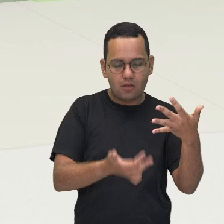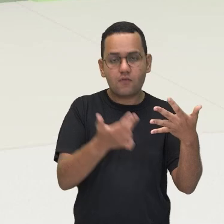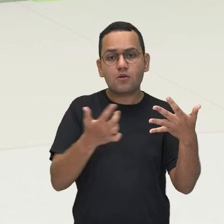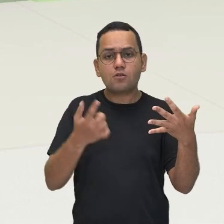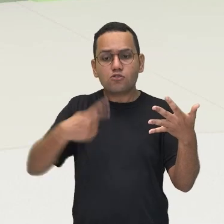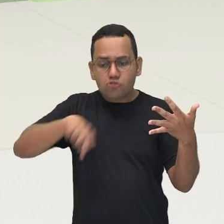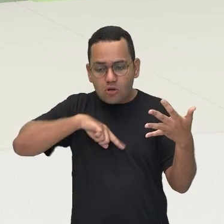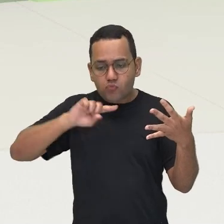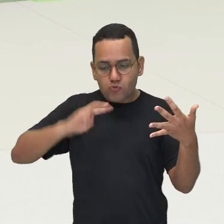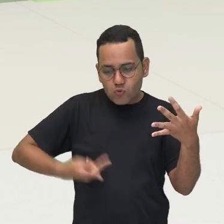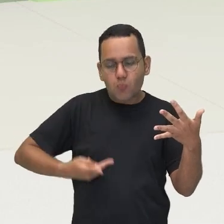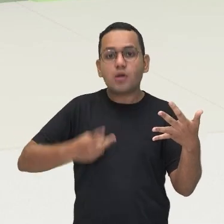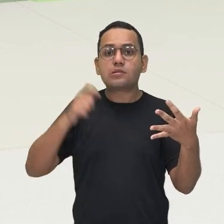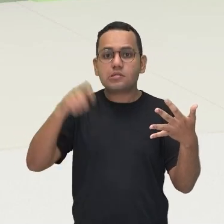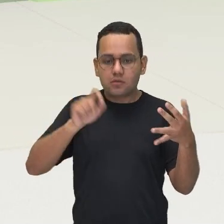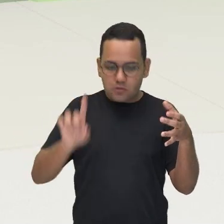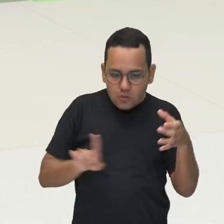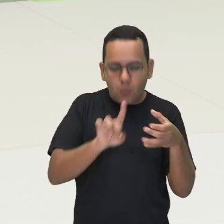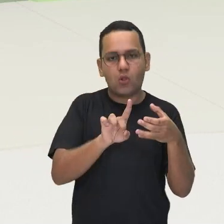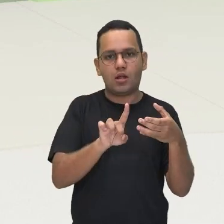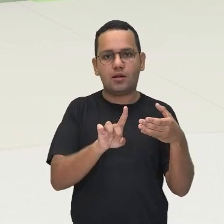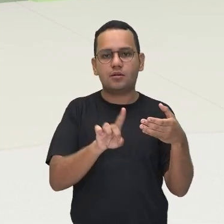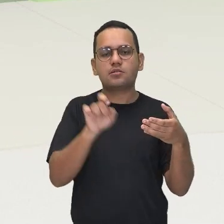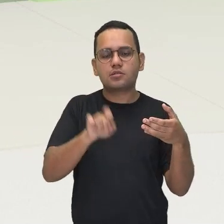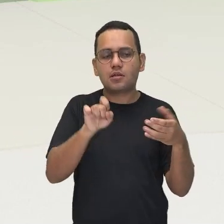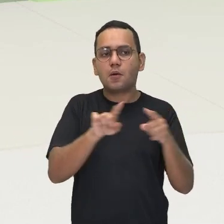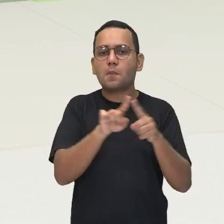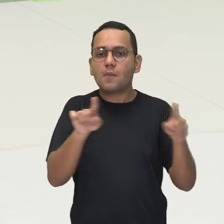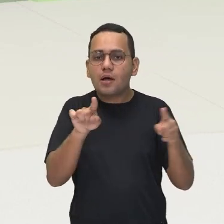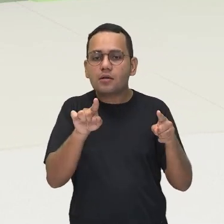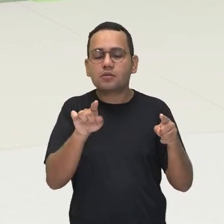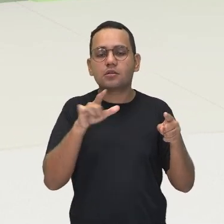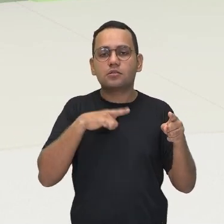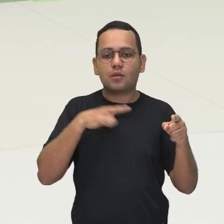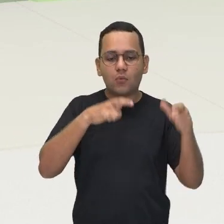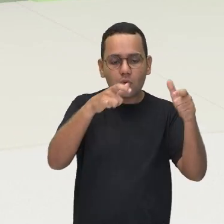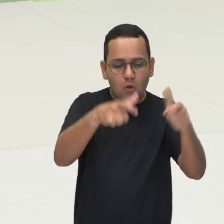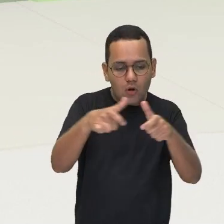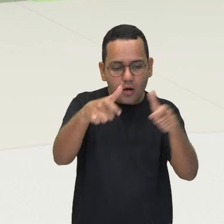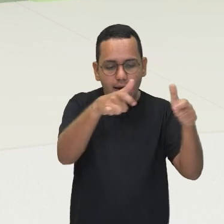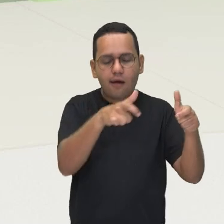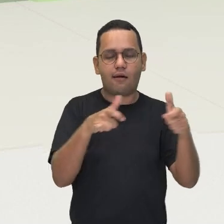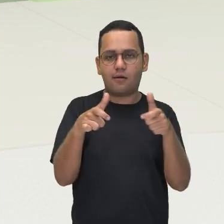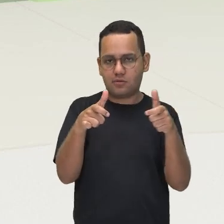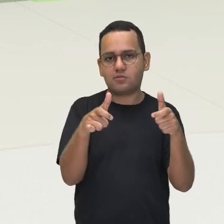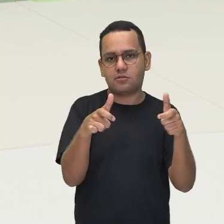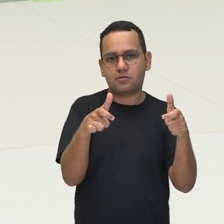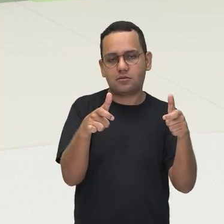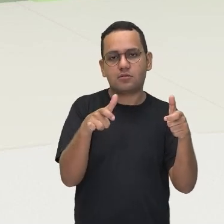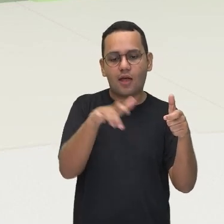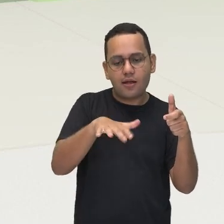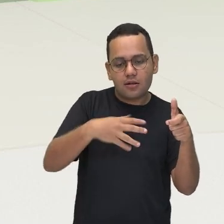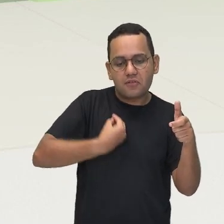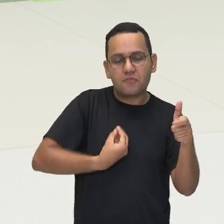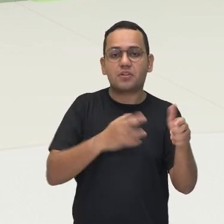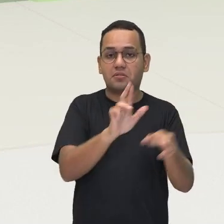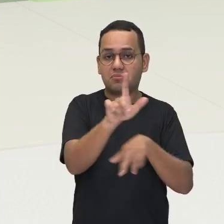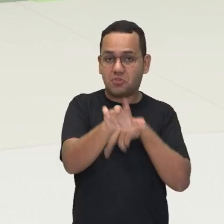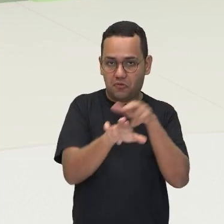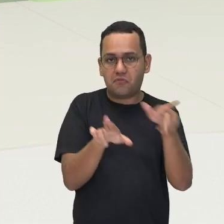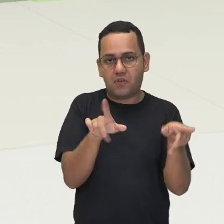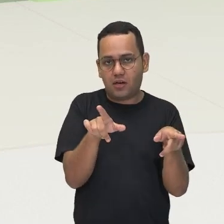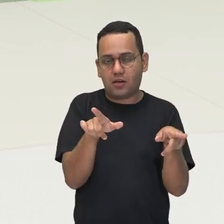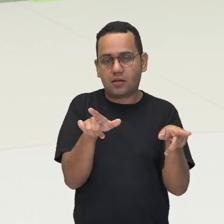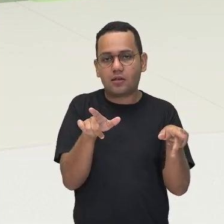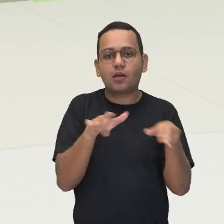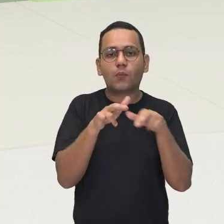relacionando com um determinado lugar, com um ambiente. Então, como nós vimos, são processos biológicos, químicos